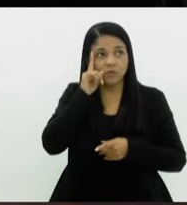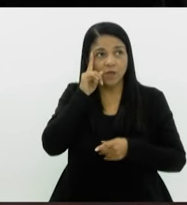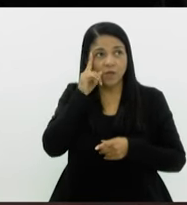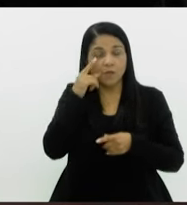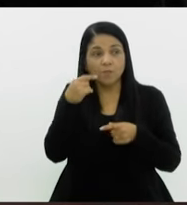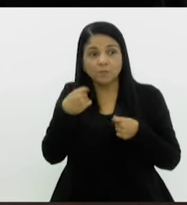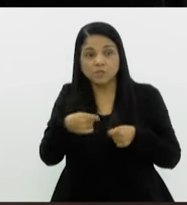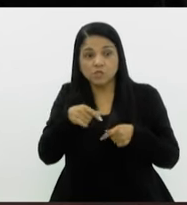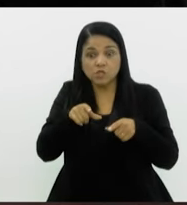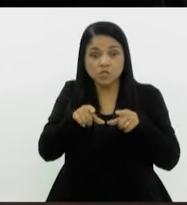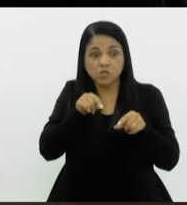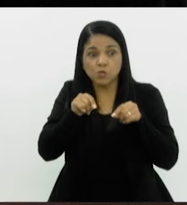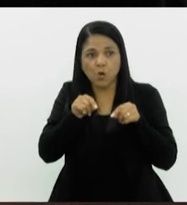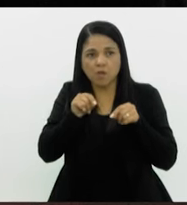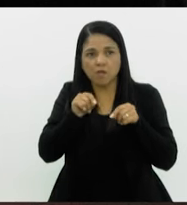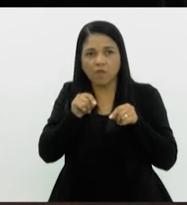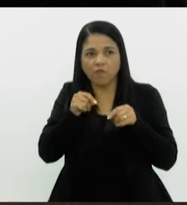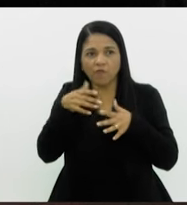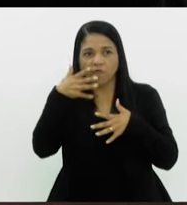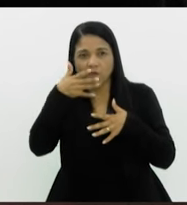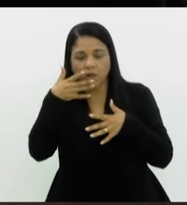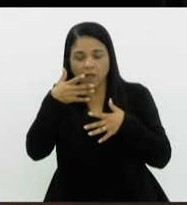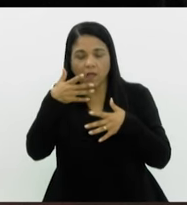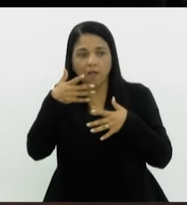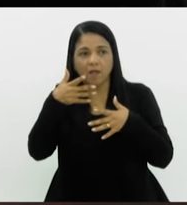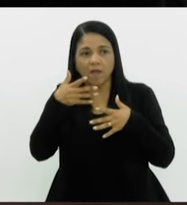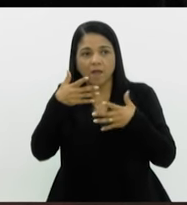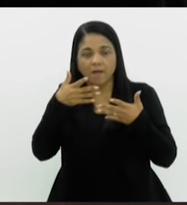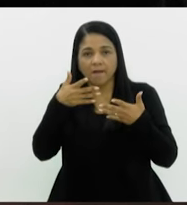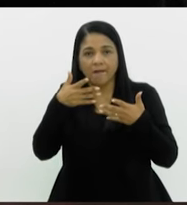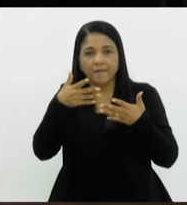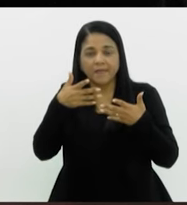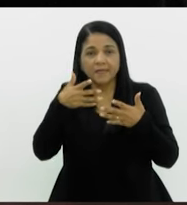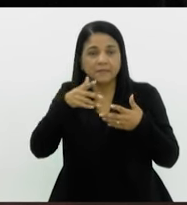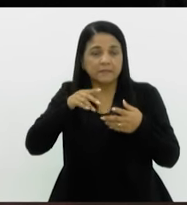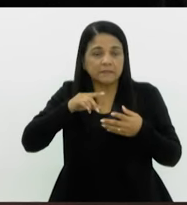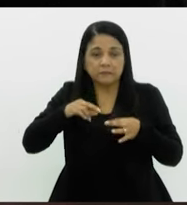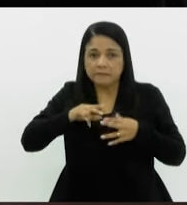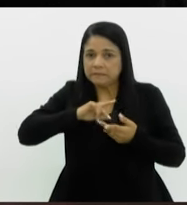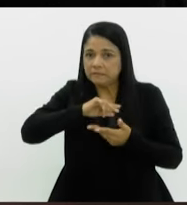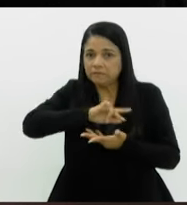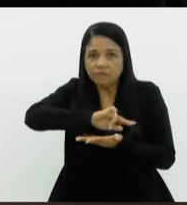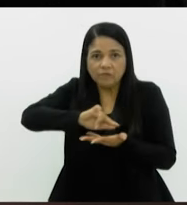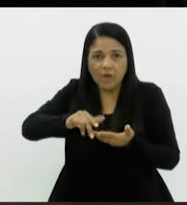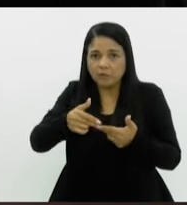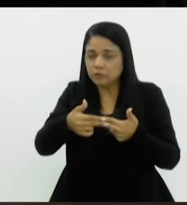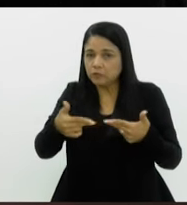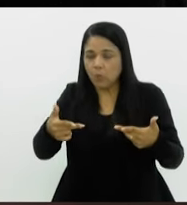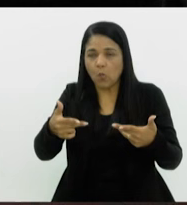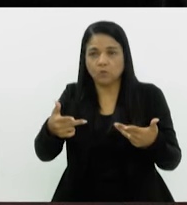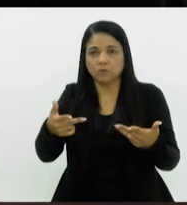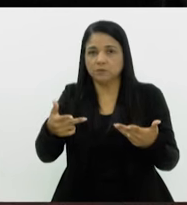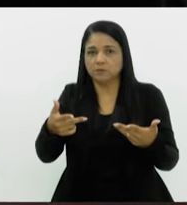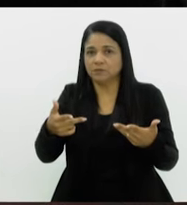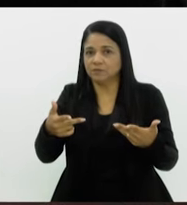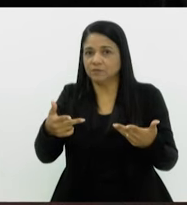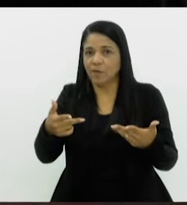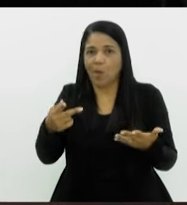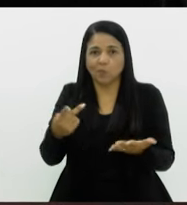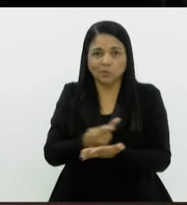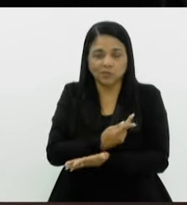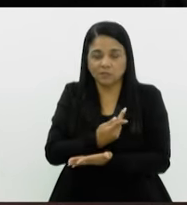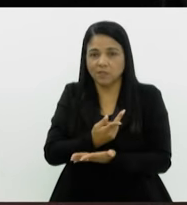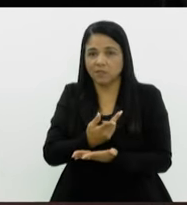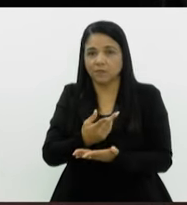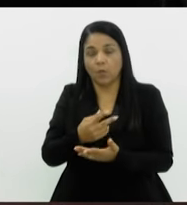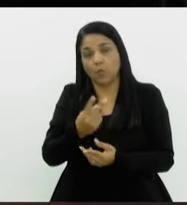falar. É tanta tragédia, é tanta catástrofe, que a gente tem que escolher a pior, ou as duas